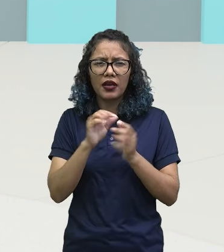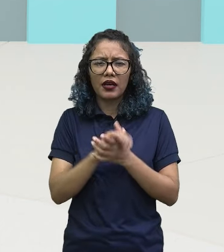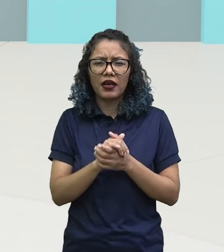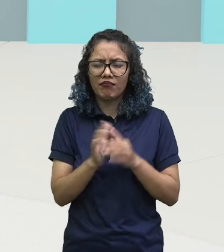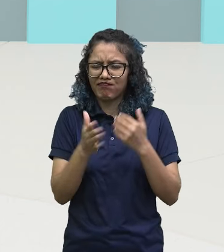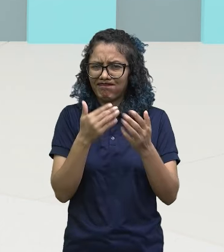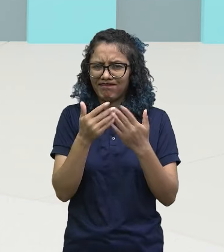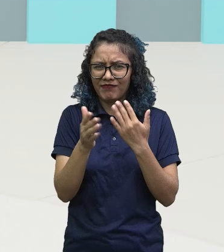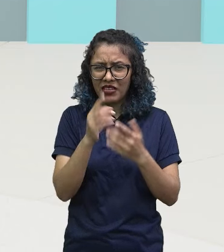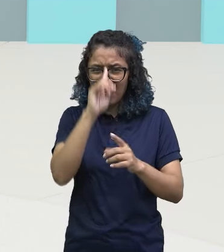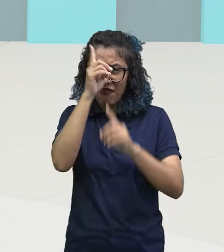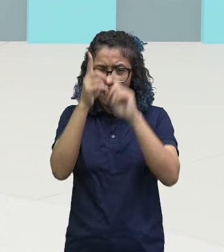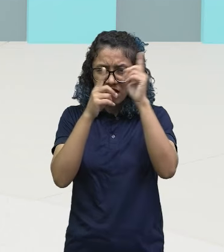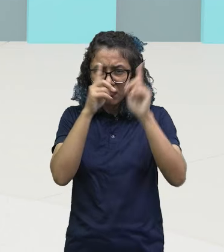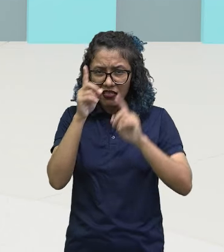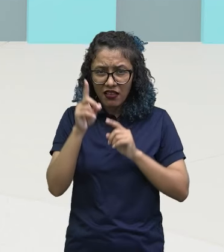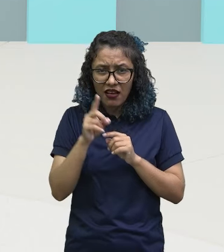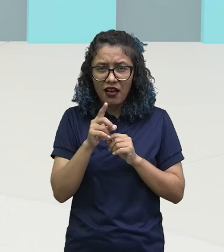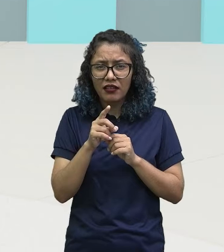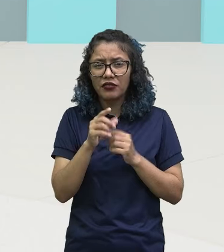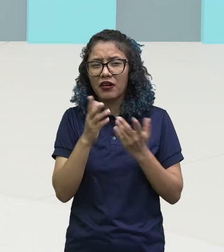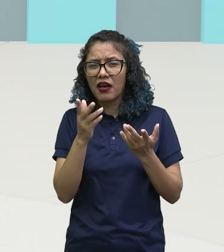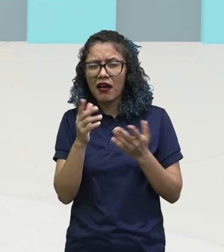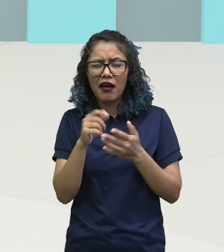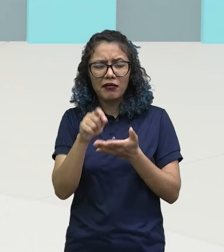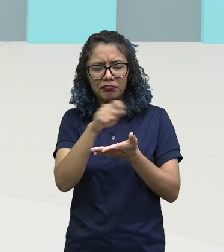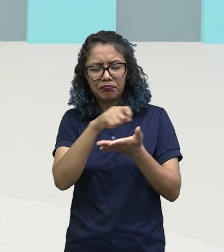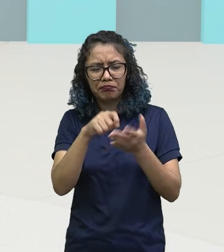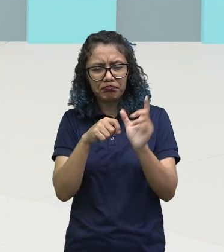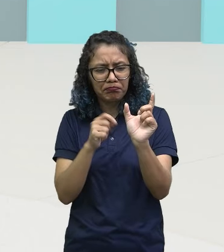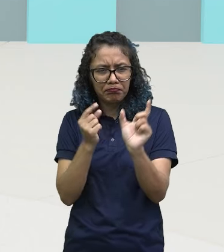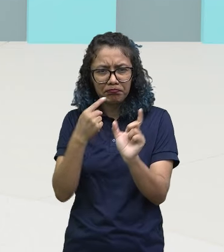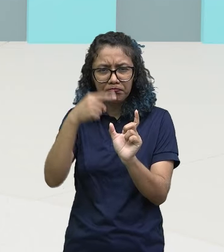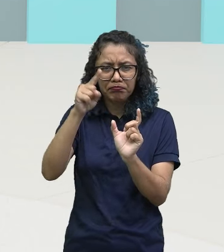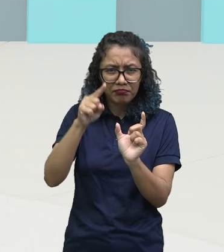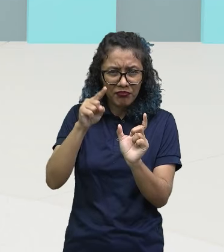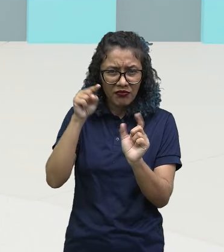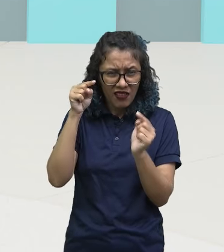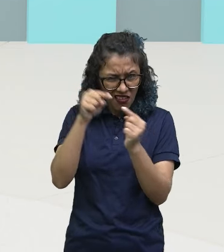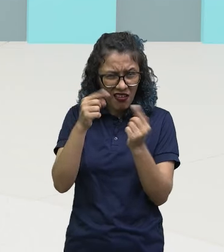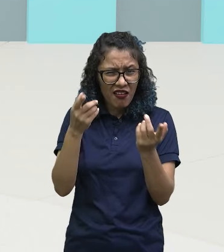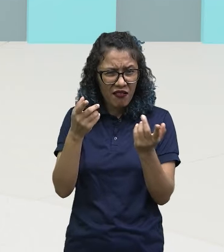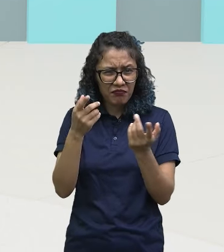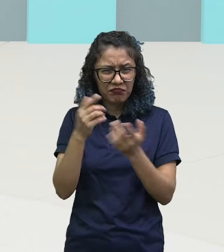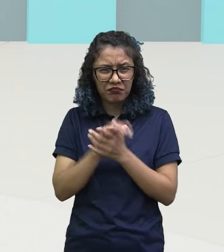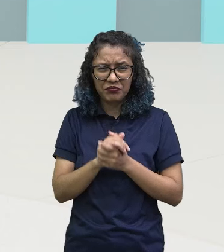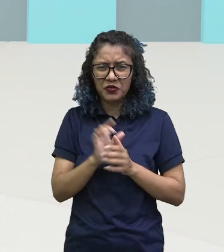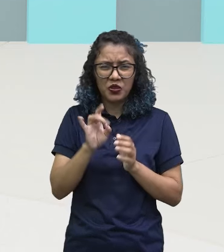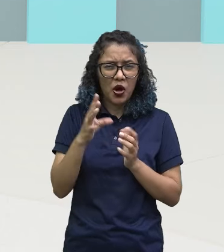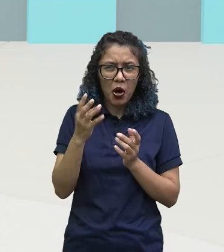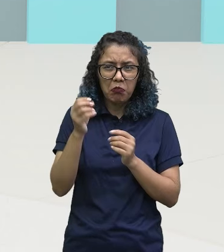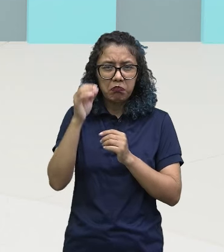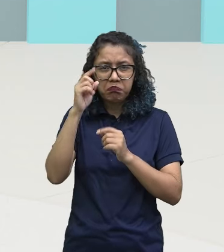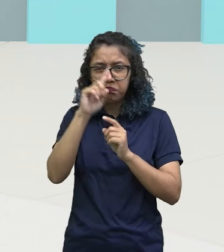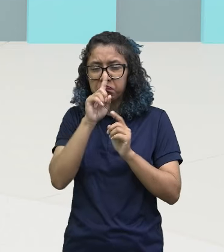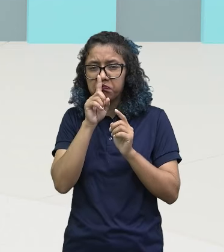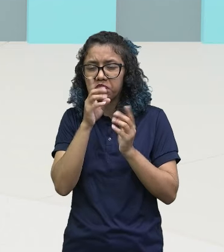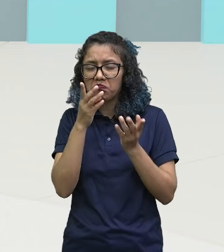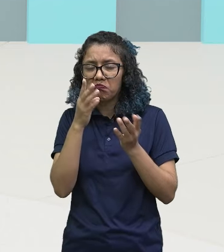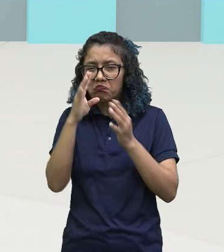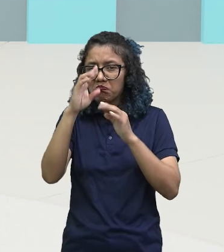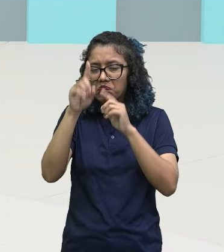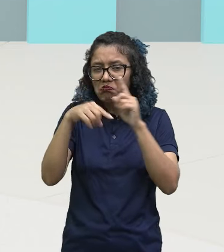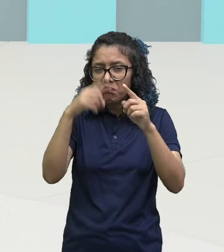colocar aqui porque veio à minha mente uma luz divina e eu vou colocar o acento gráfico. Será que é assim que funciona? Pois bem, não é assim que